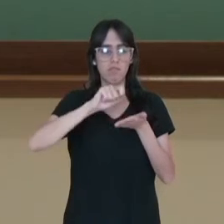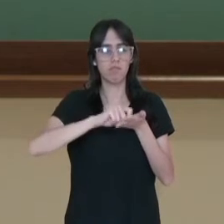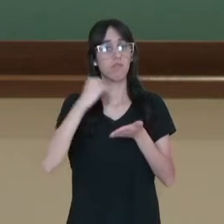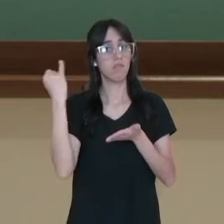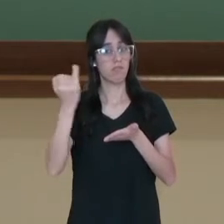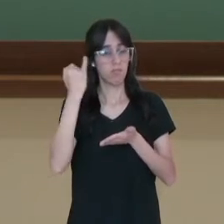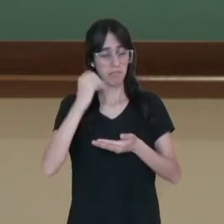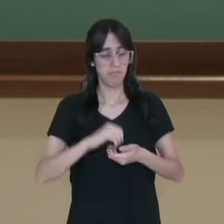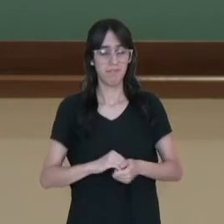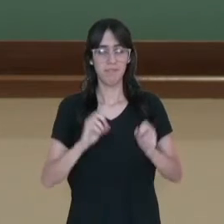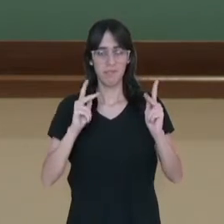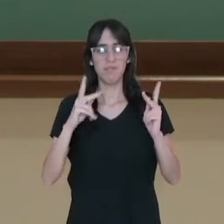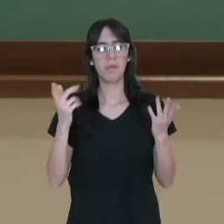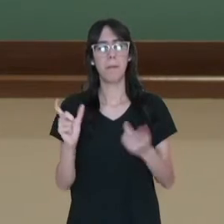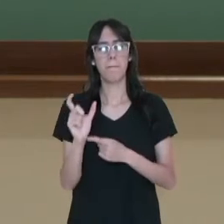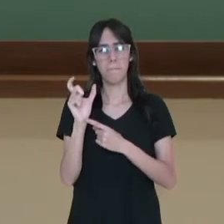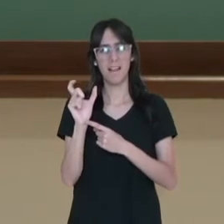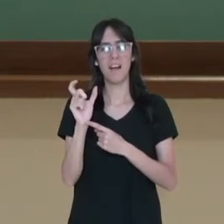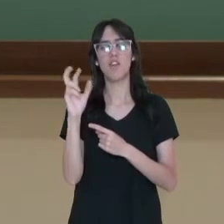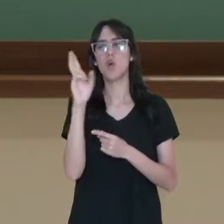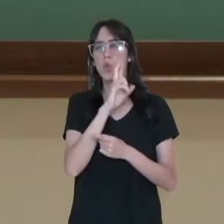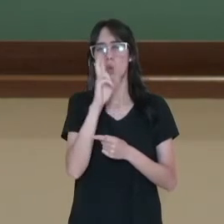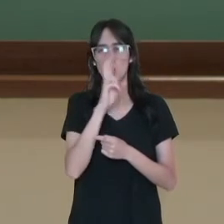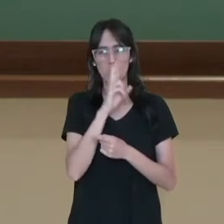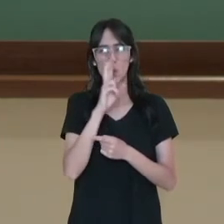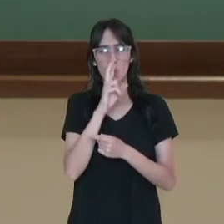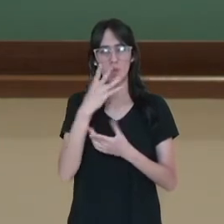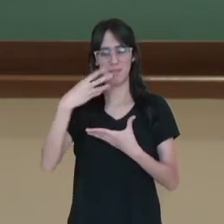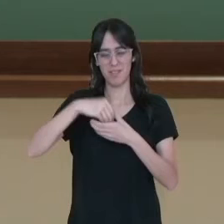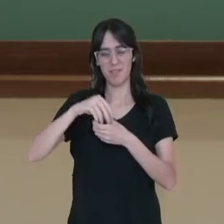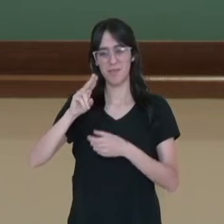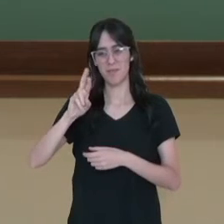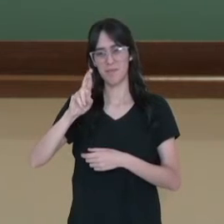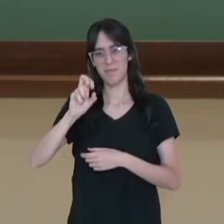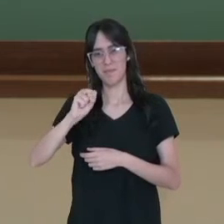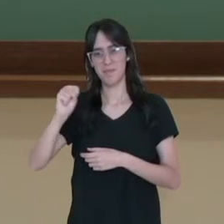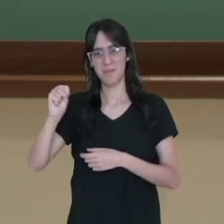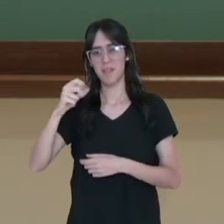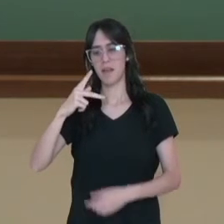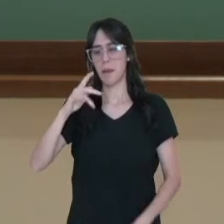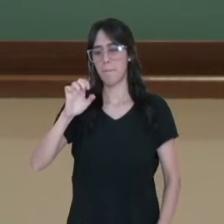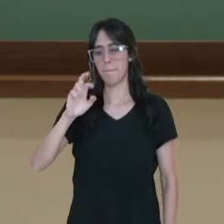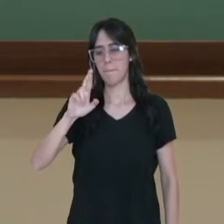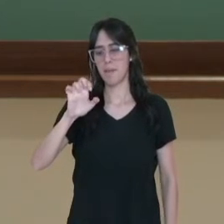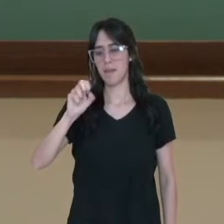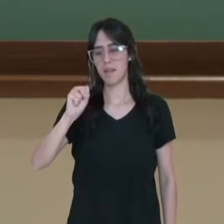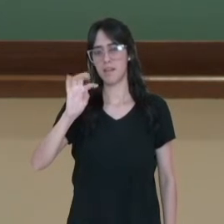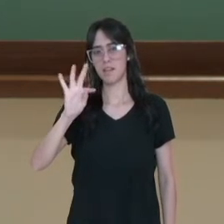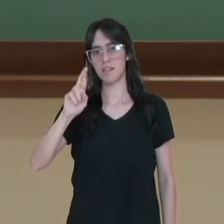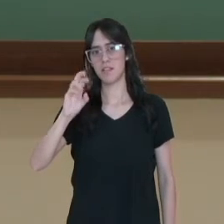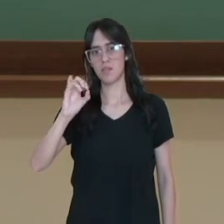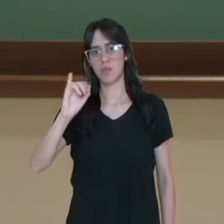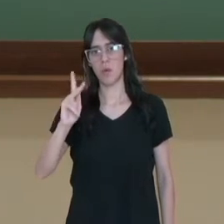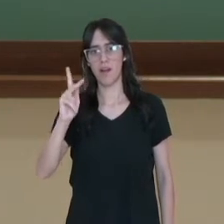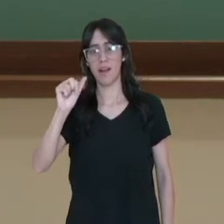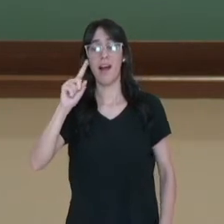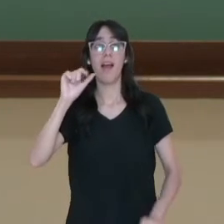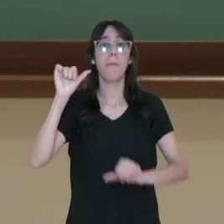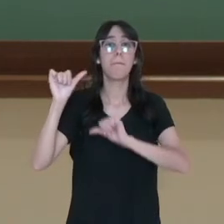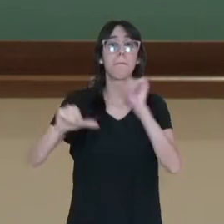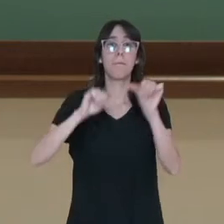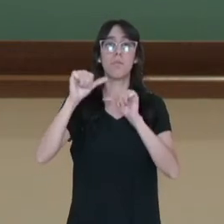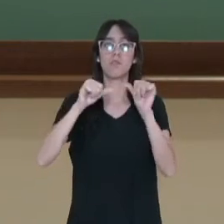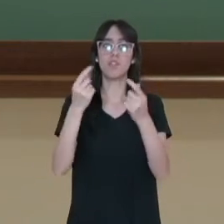em russo, perestroika, dentro da União Soviética, era a ideia de reforma